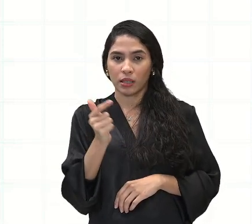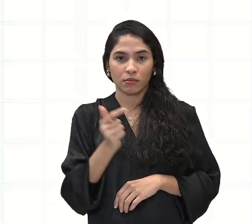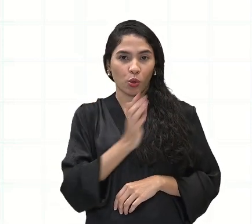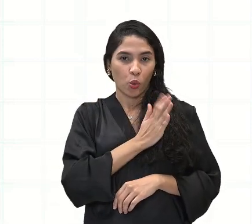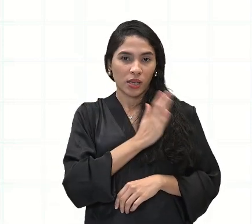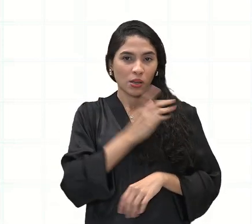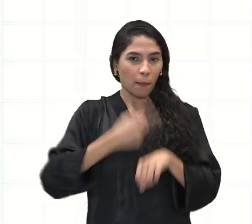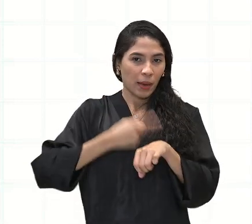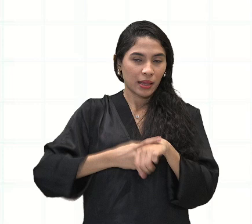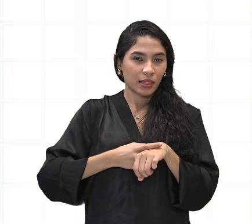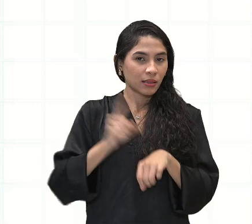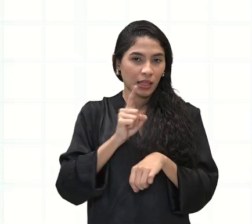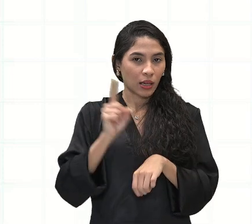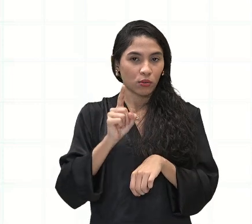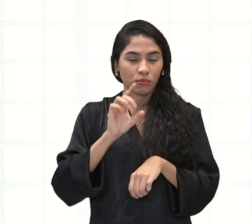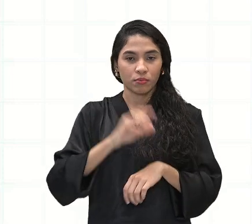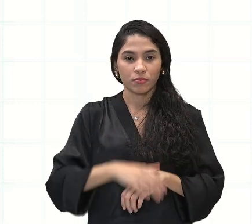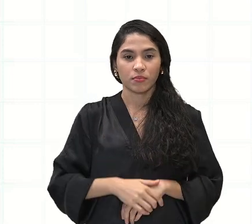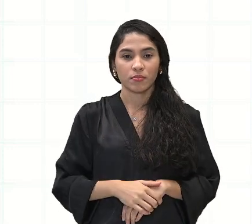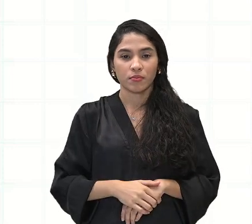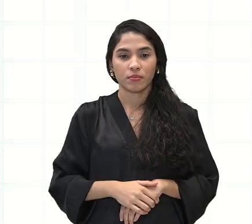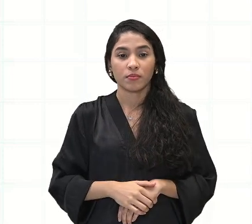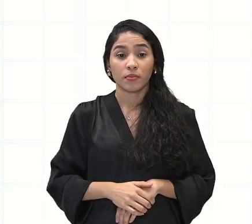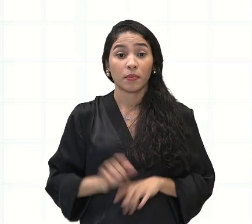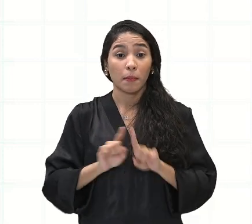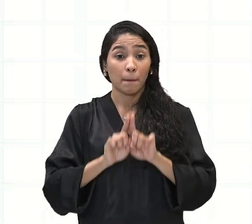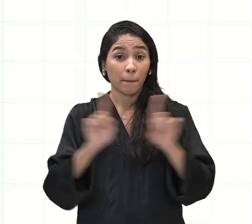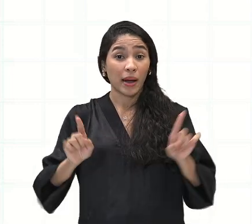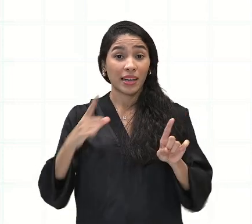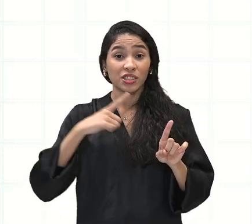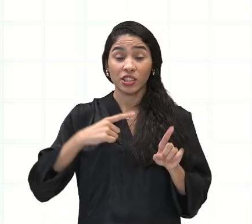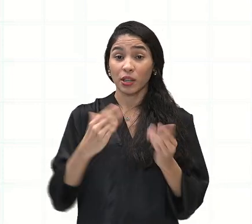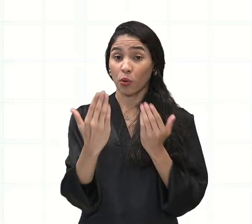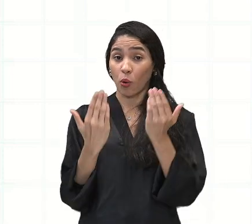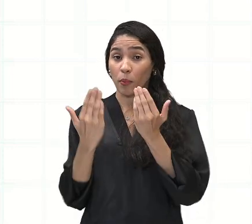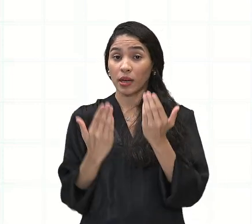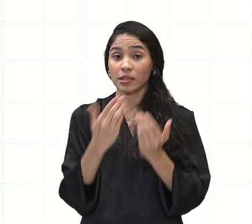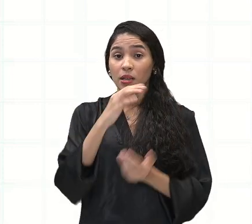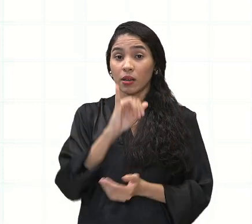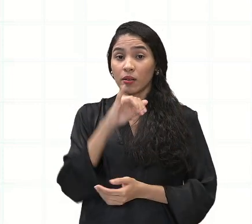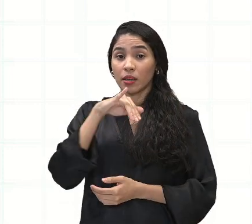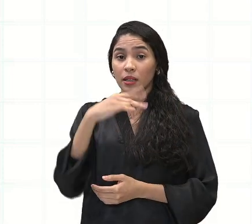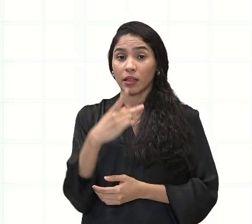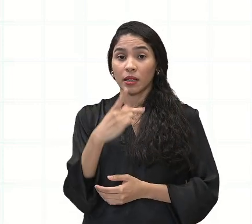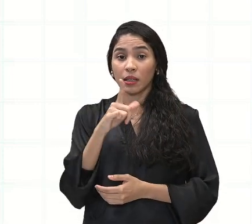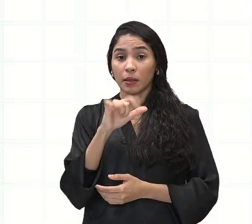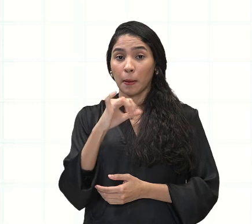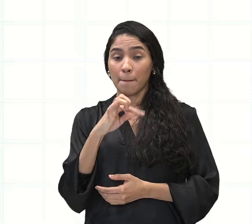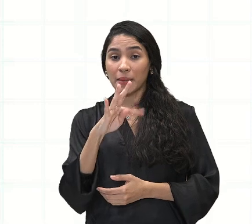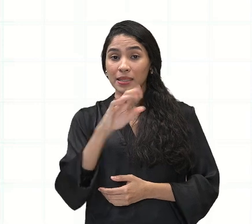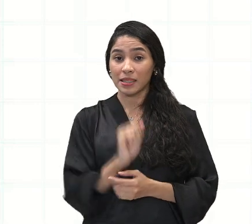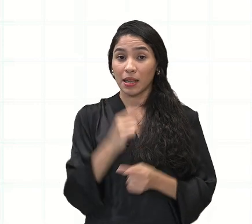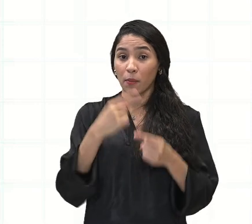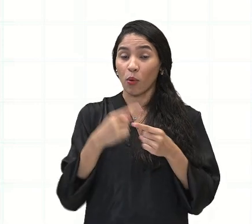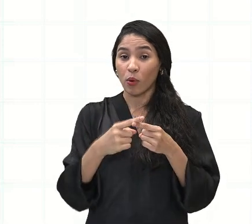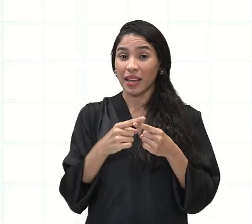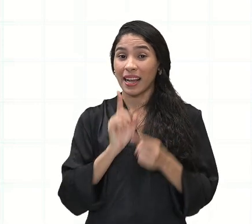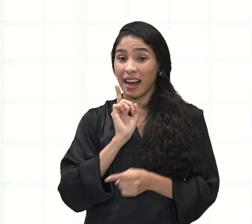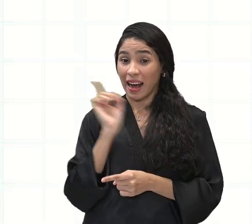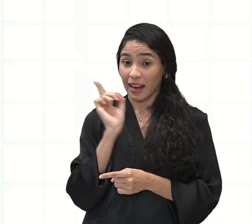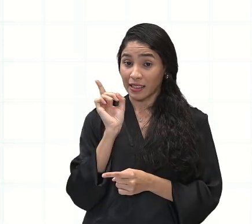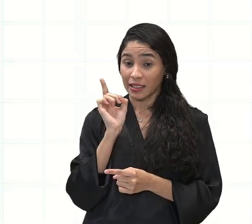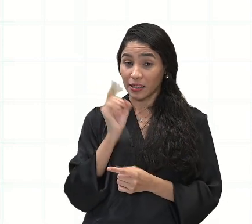dos componentes do órgão. Mas aqui a gente tem essa comparação implícita porque é um coração que é como se fosse de